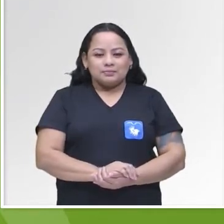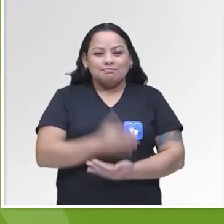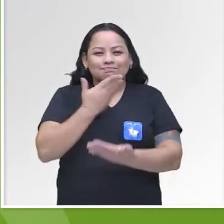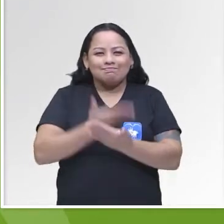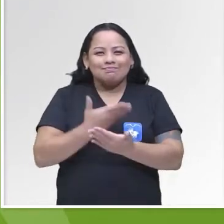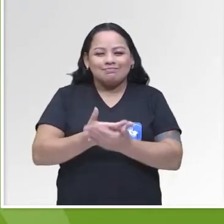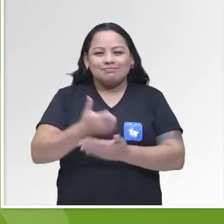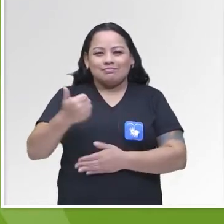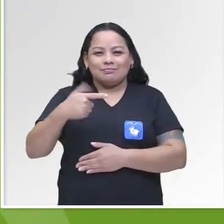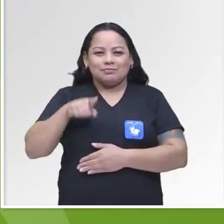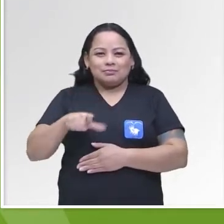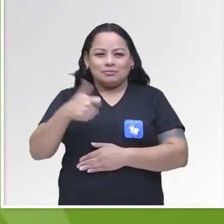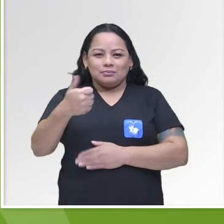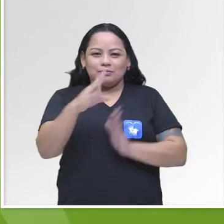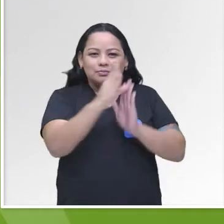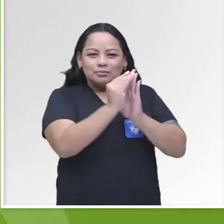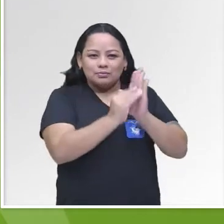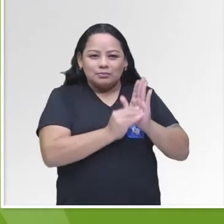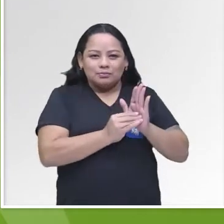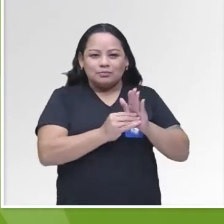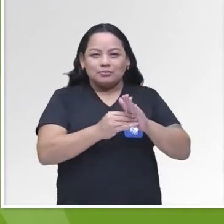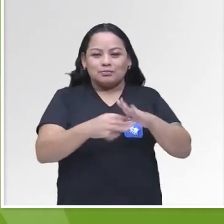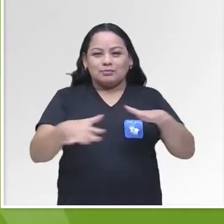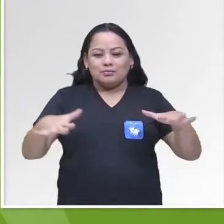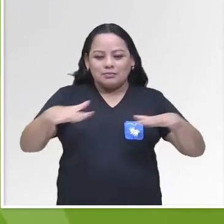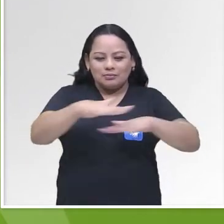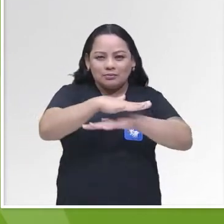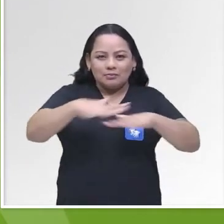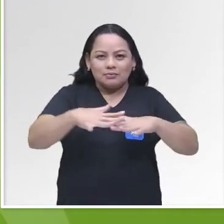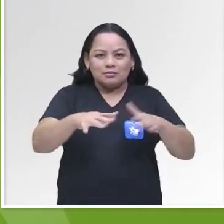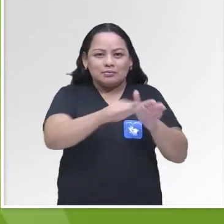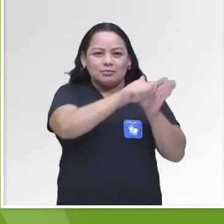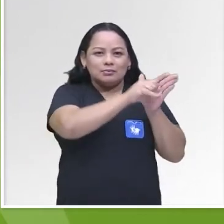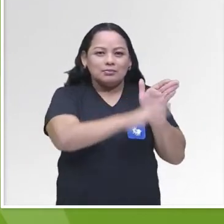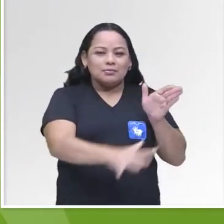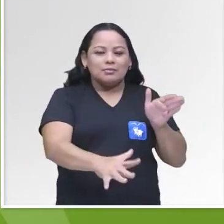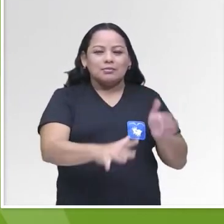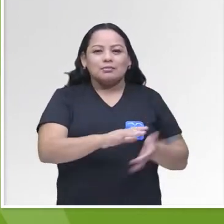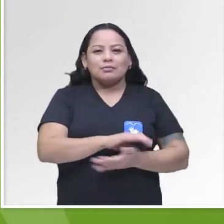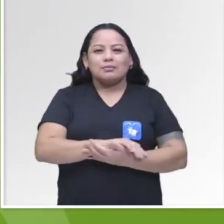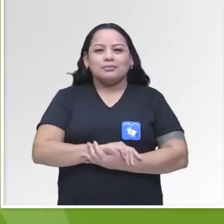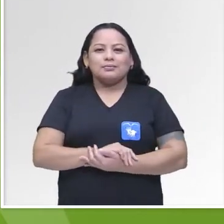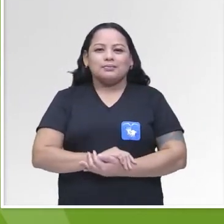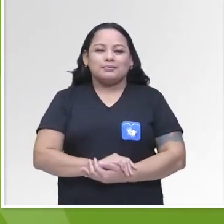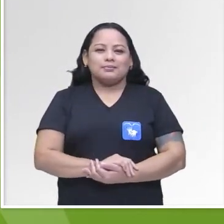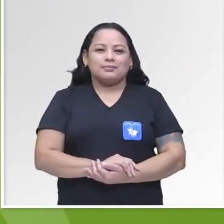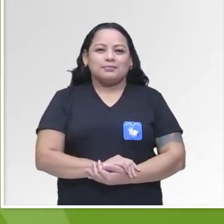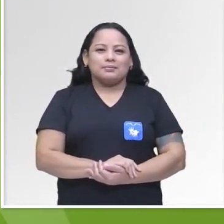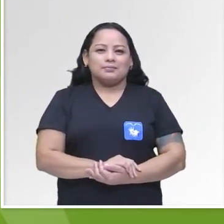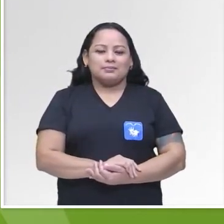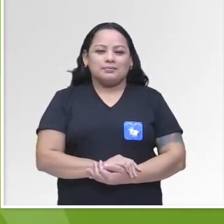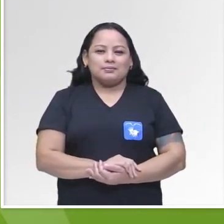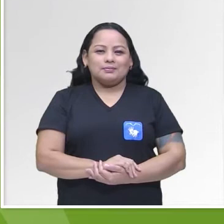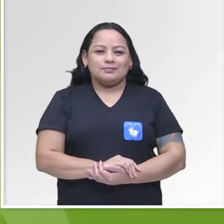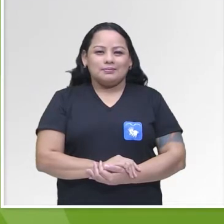Aula 12.1, Conteúdo, Isomeria Geométrica.